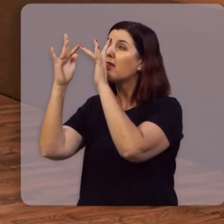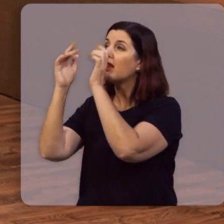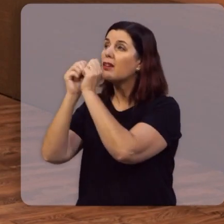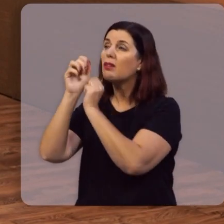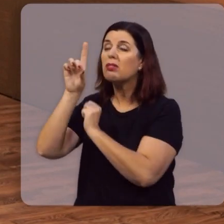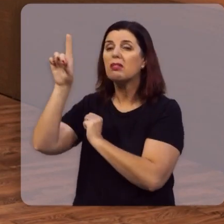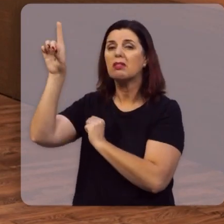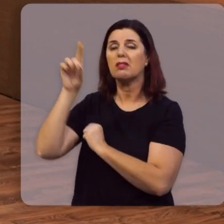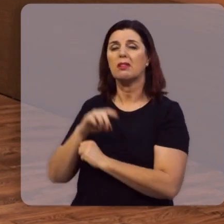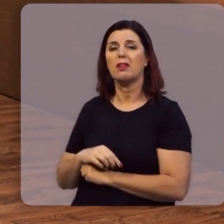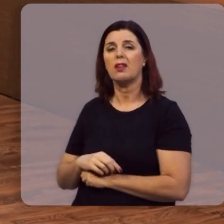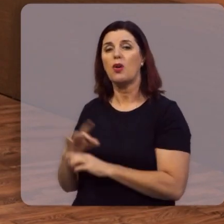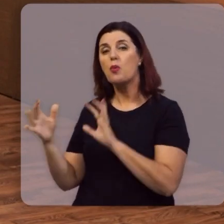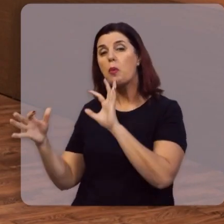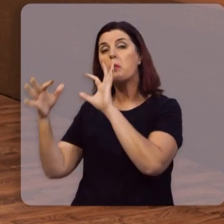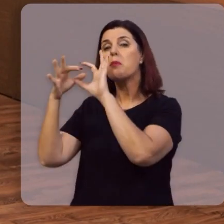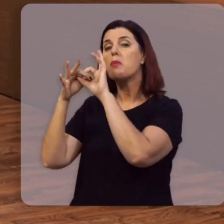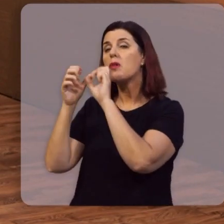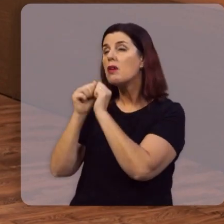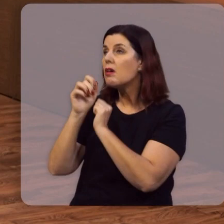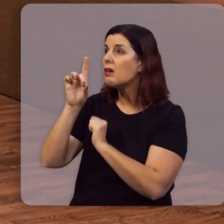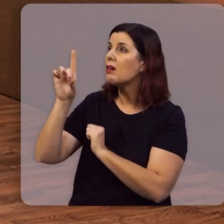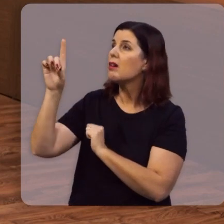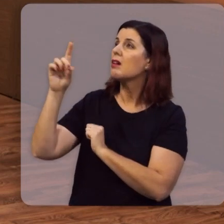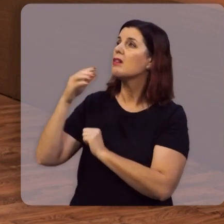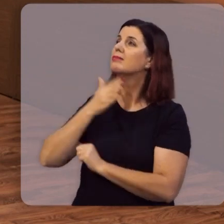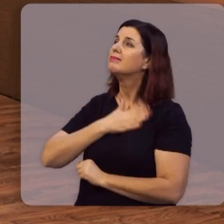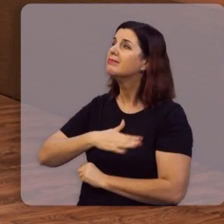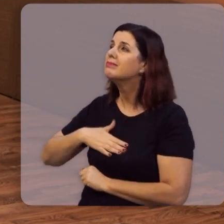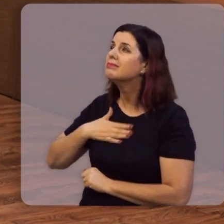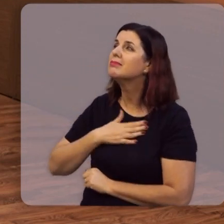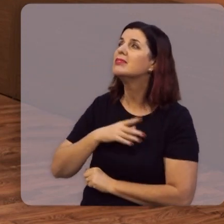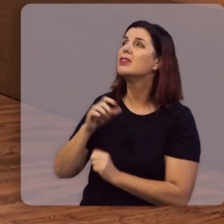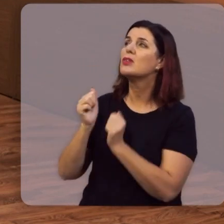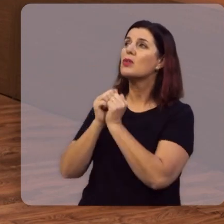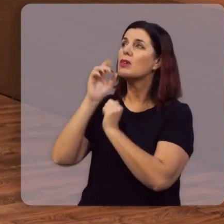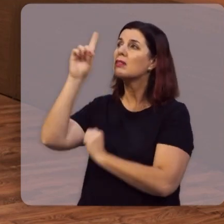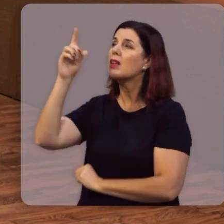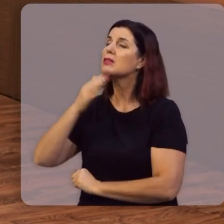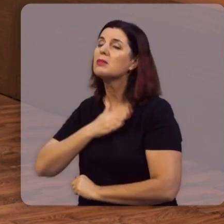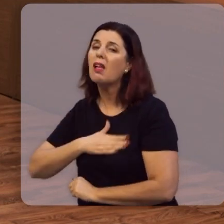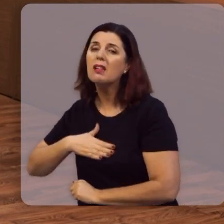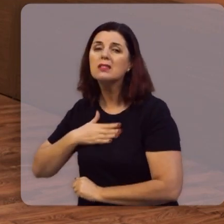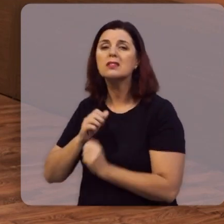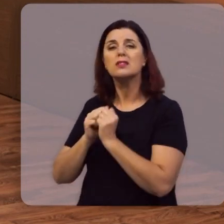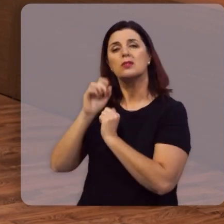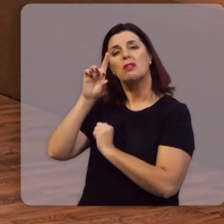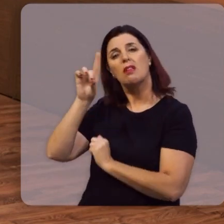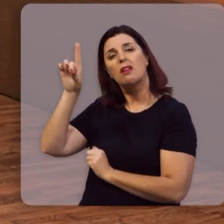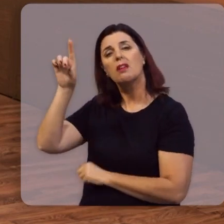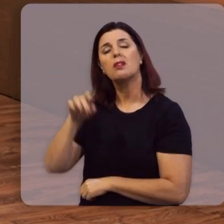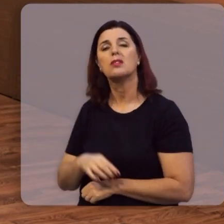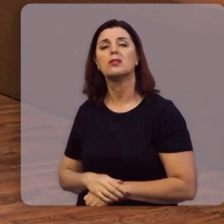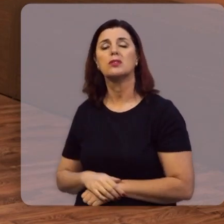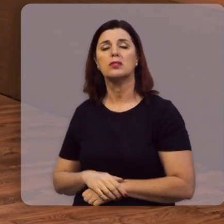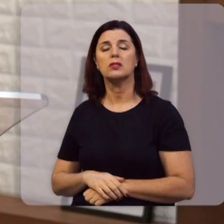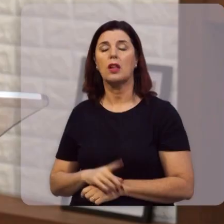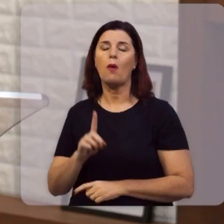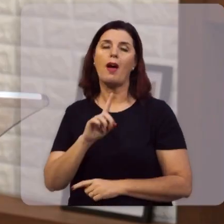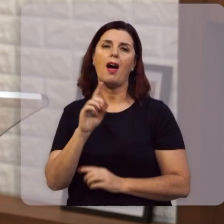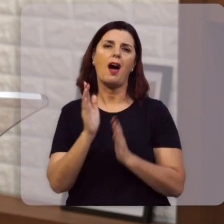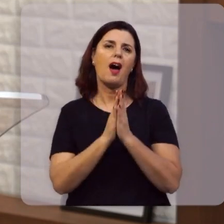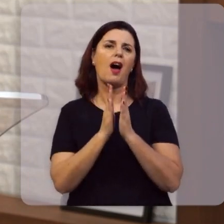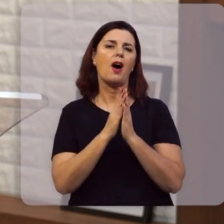com Deus, é comunhão com Deus, é deleite em Deus, é prazer em Deus. Não é que você vai